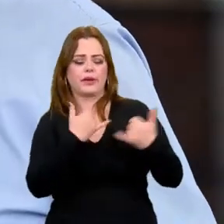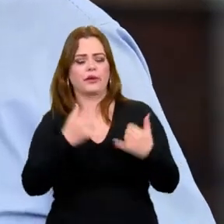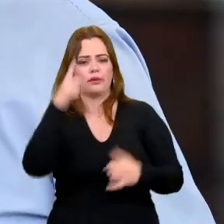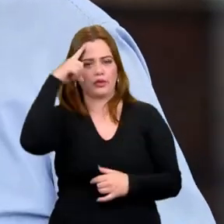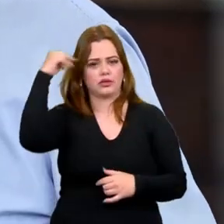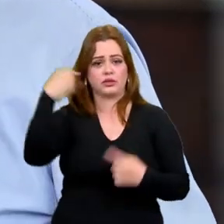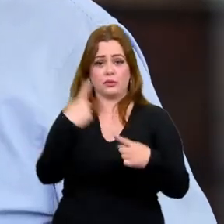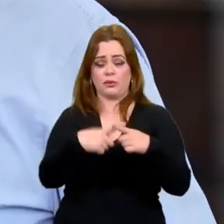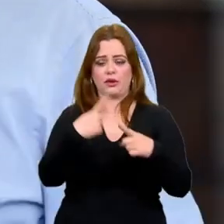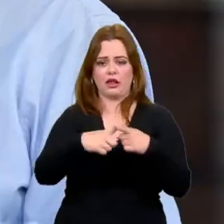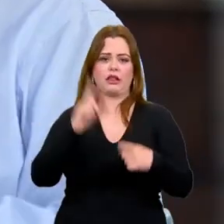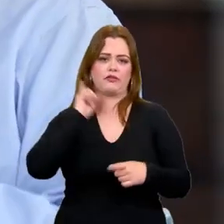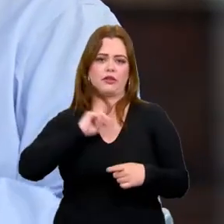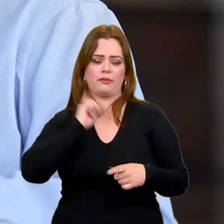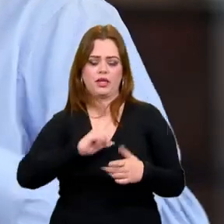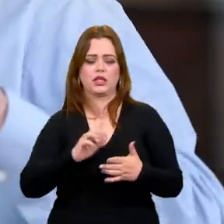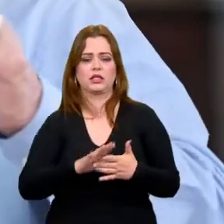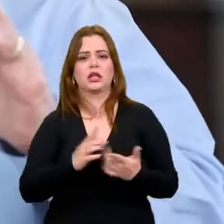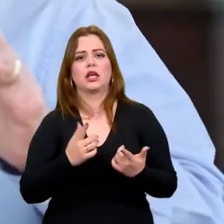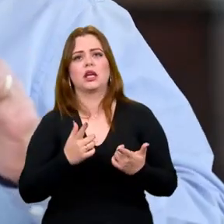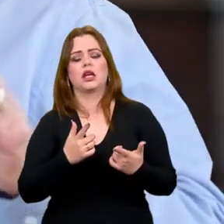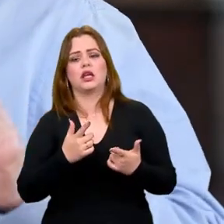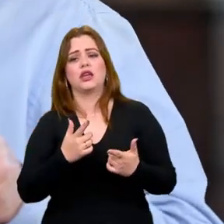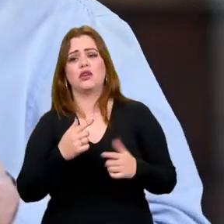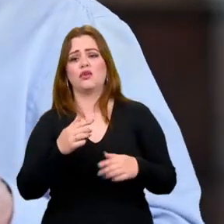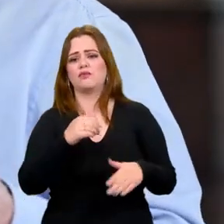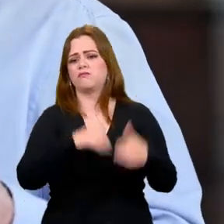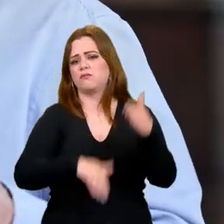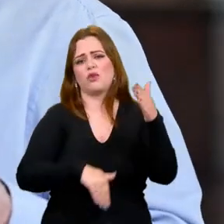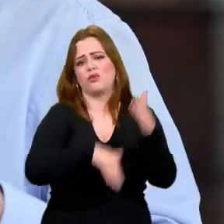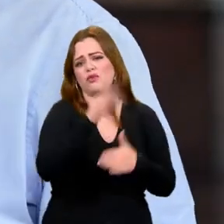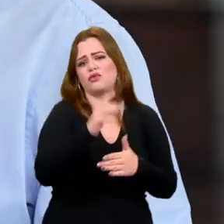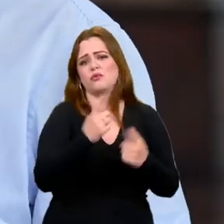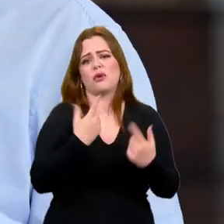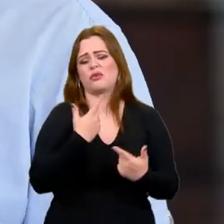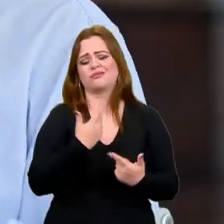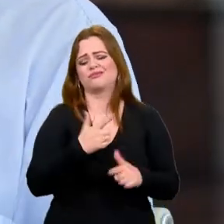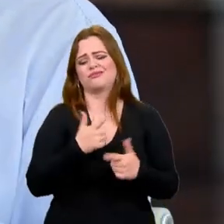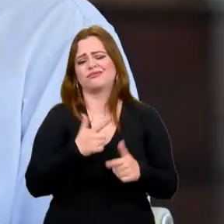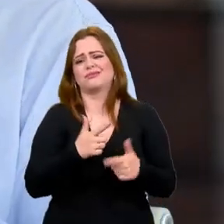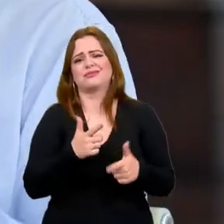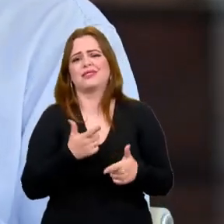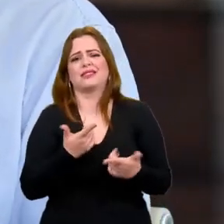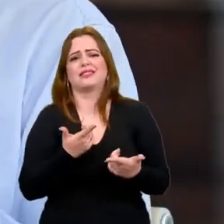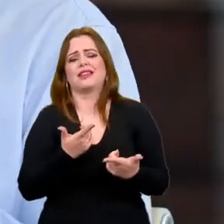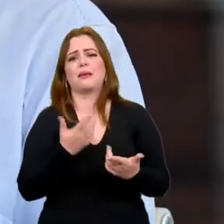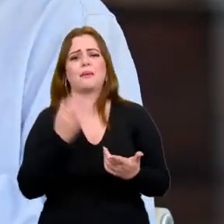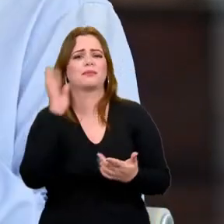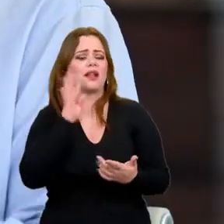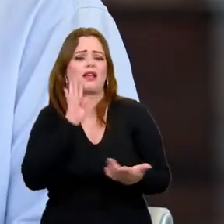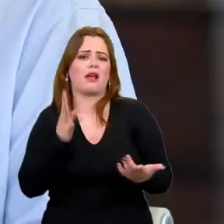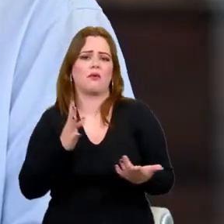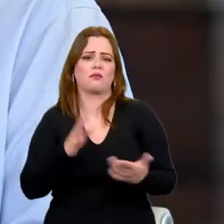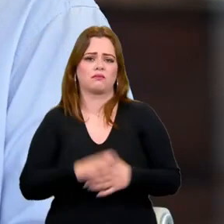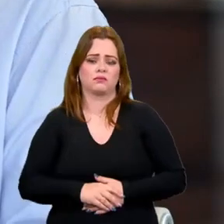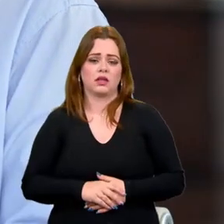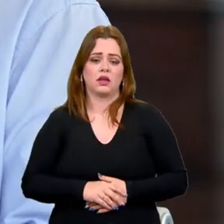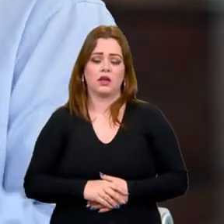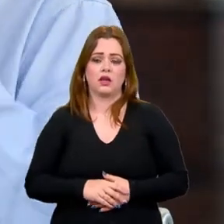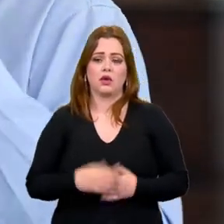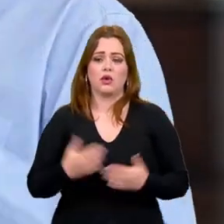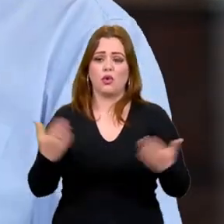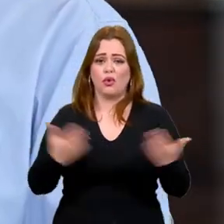não tá bem a gente já não é mais o melhor futebol do mundo hoje a gente virou um país exportador